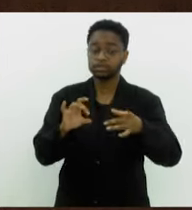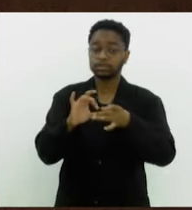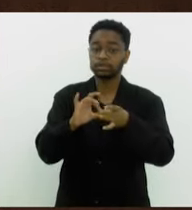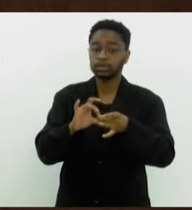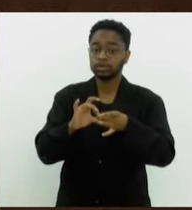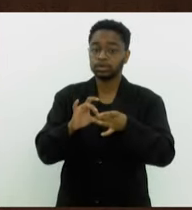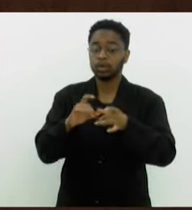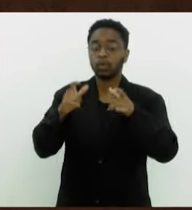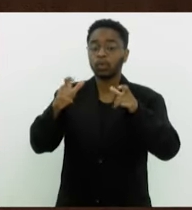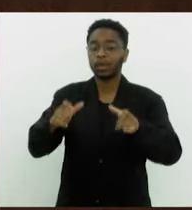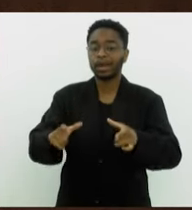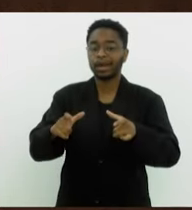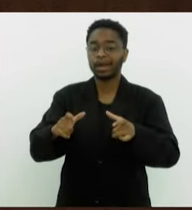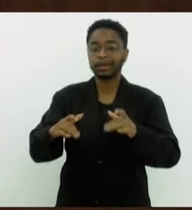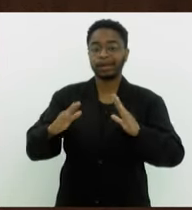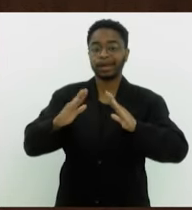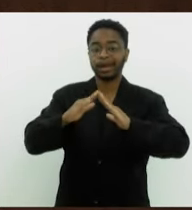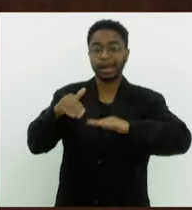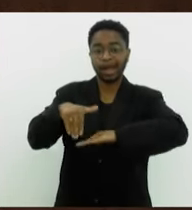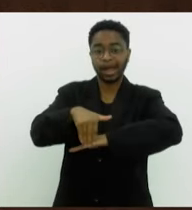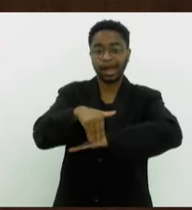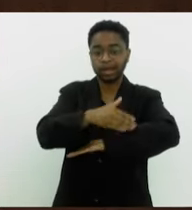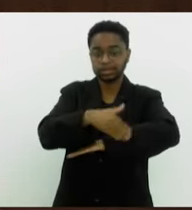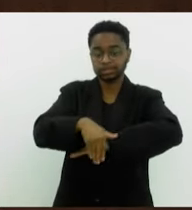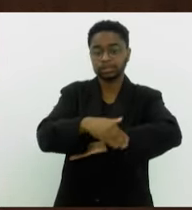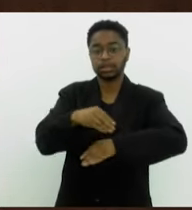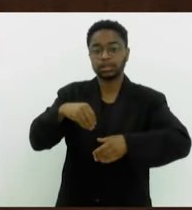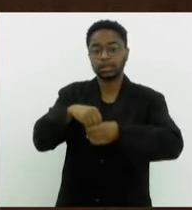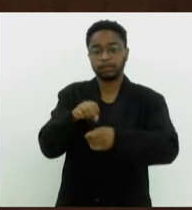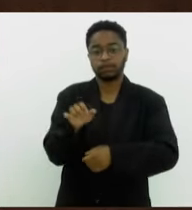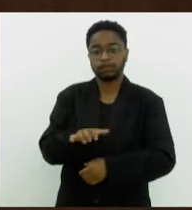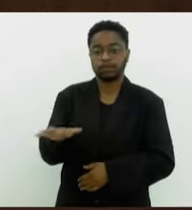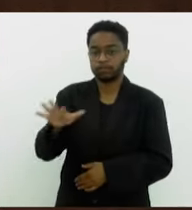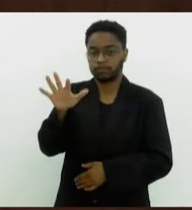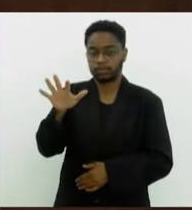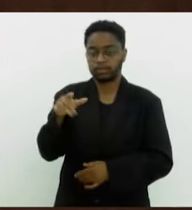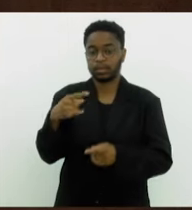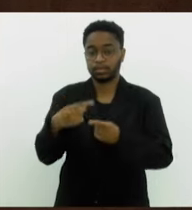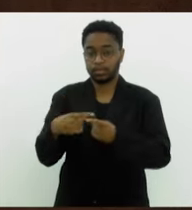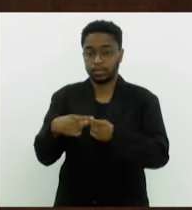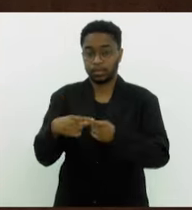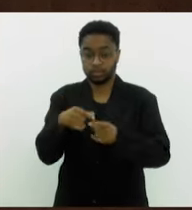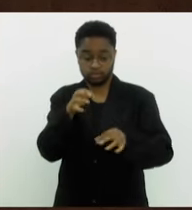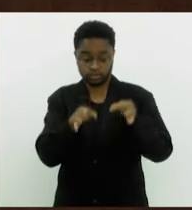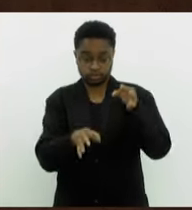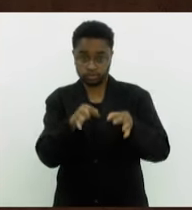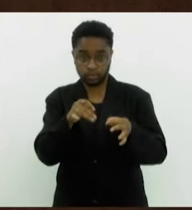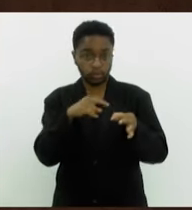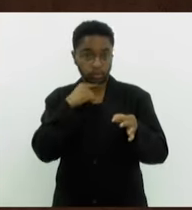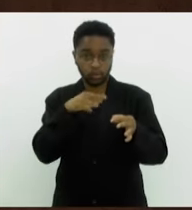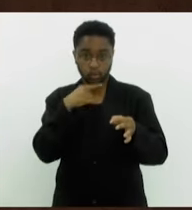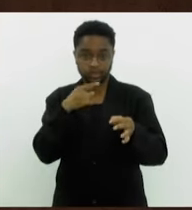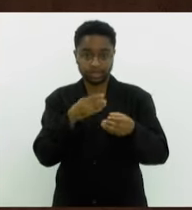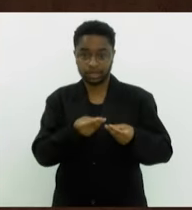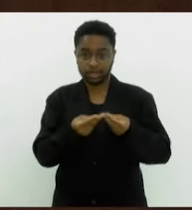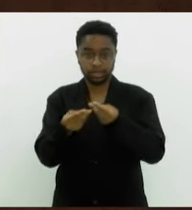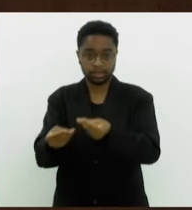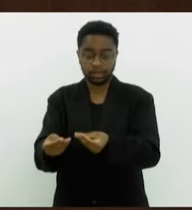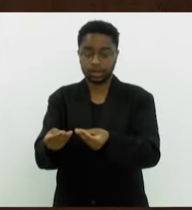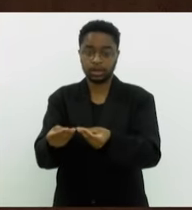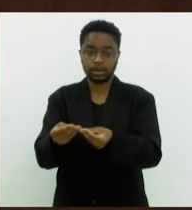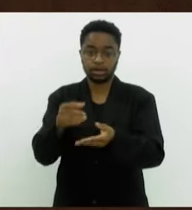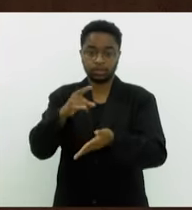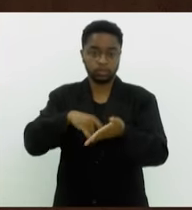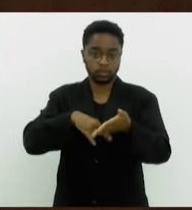endereço residencial dentro de uma comunidade, onde o oficial de justiça não consegue intimar uma das